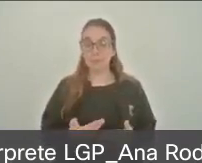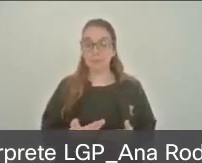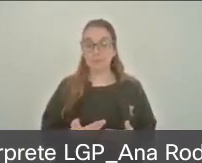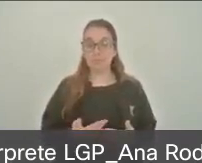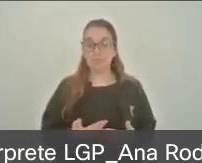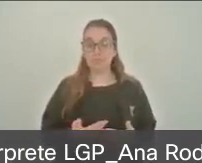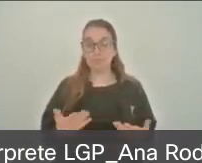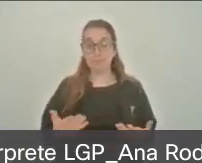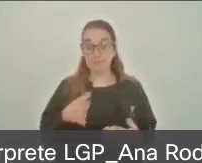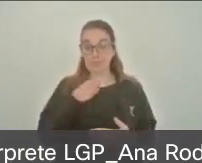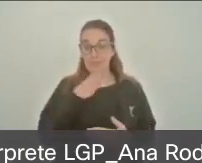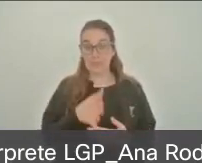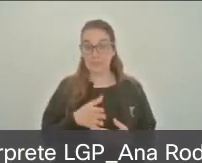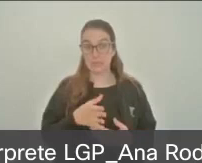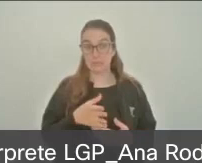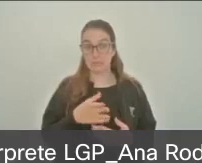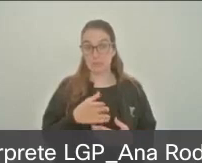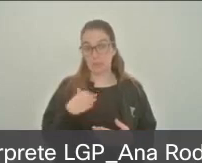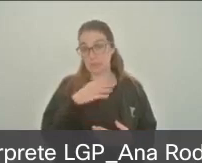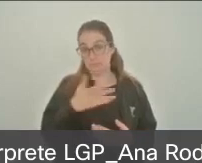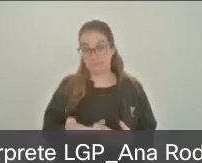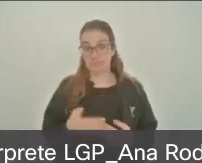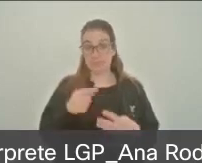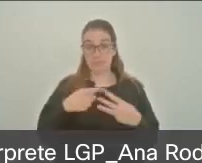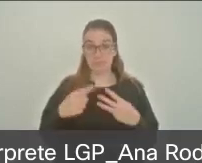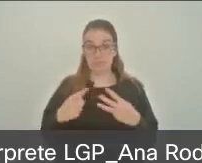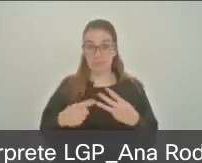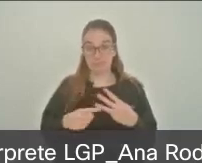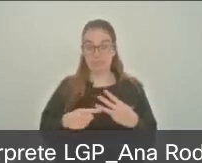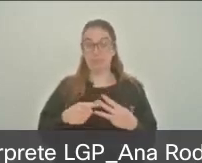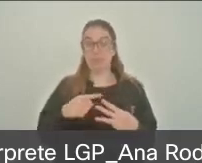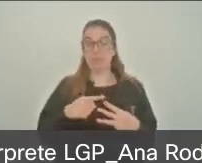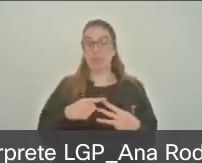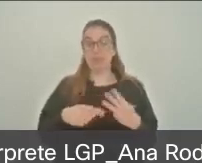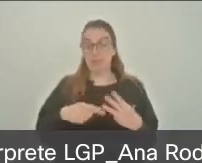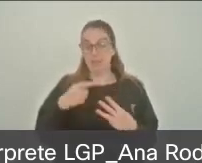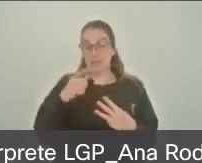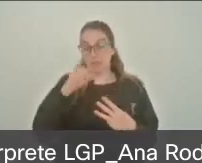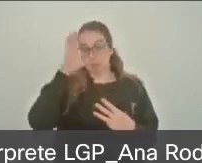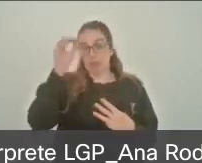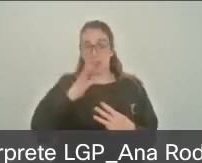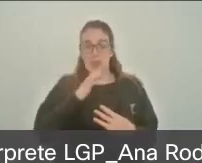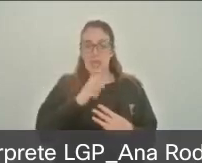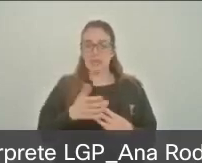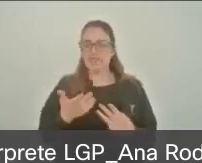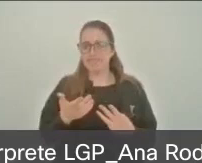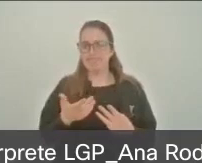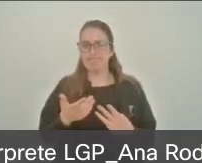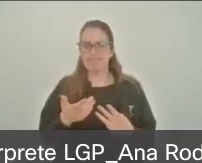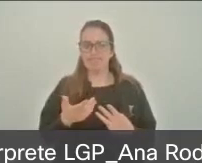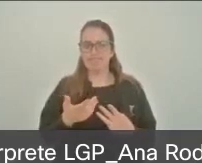decorre do que acabei de dizer, já nestes 3 primeiros diplomas, o legislador teve o cuidado de identificar